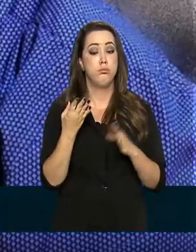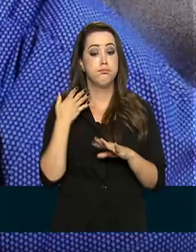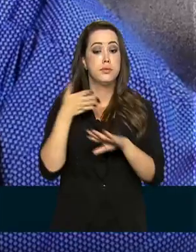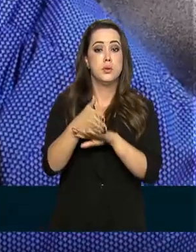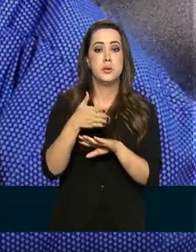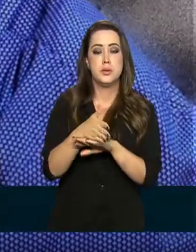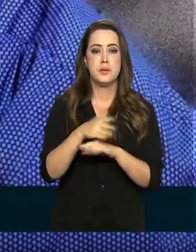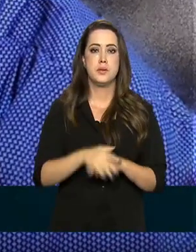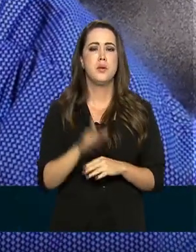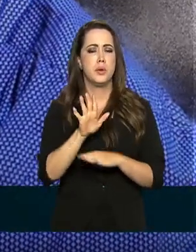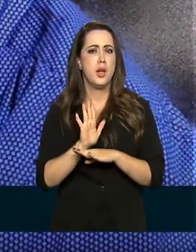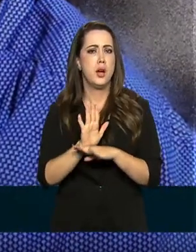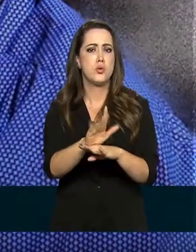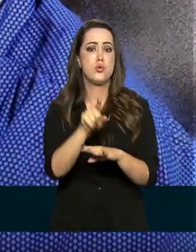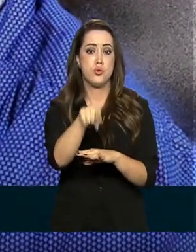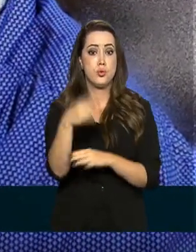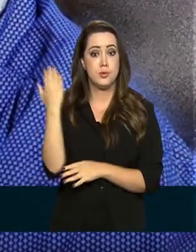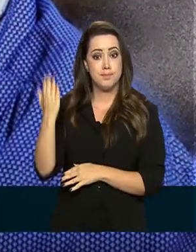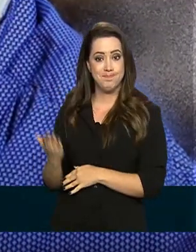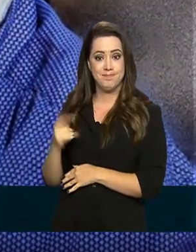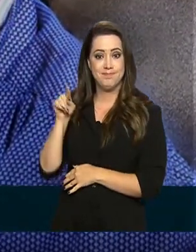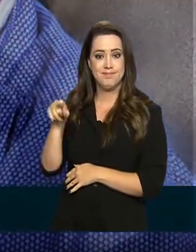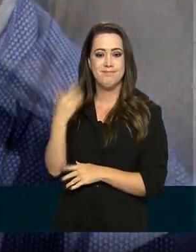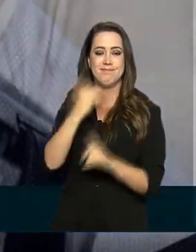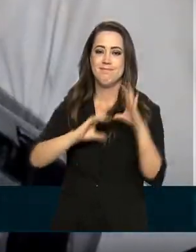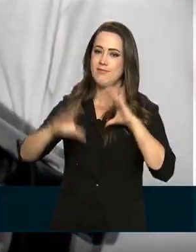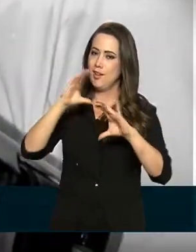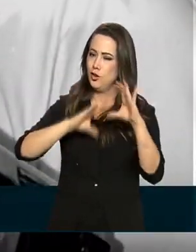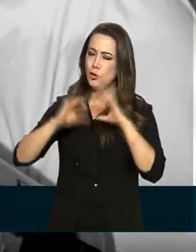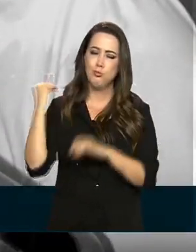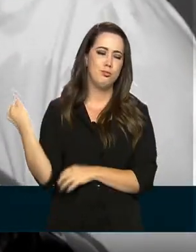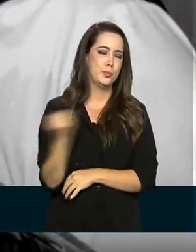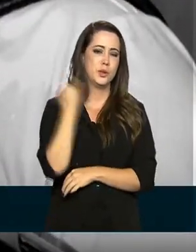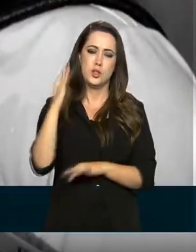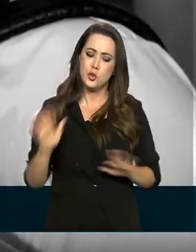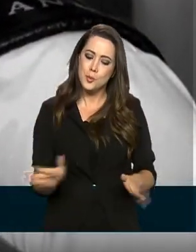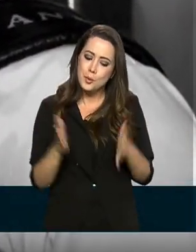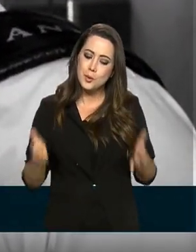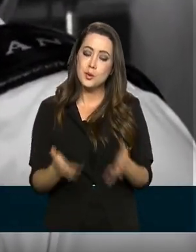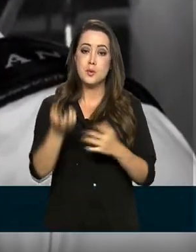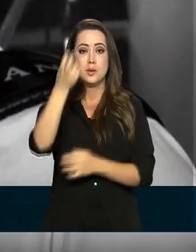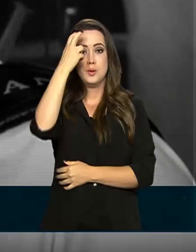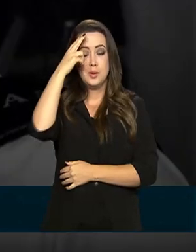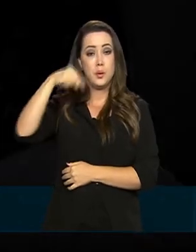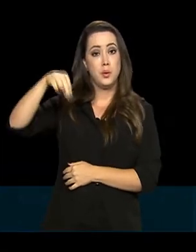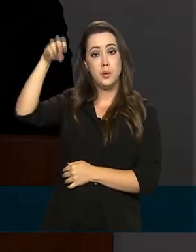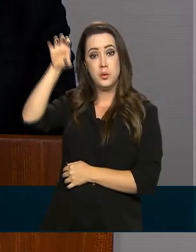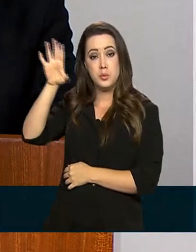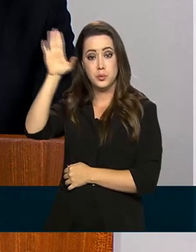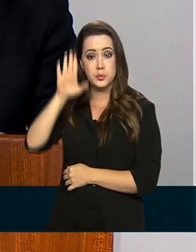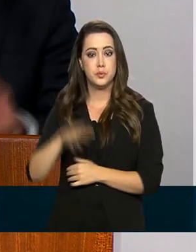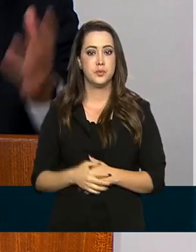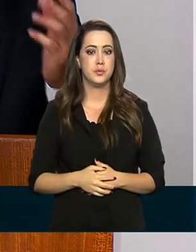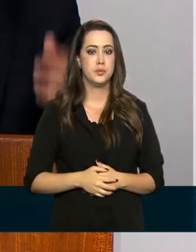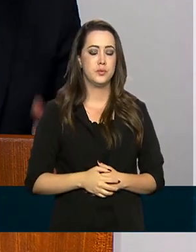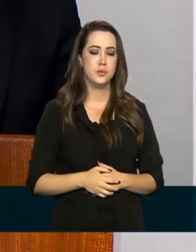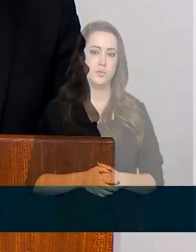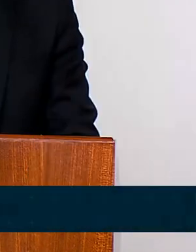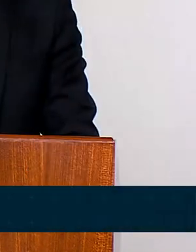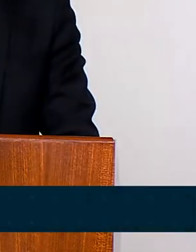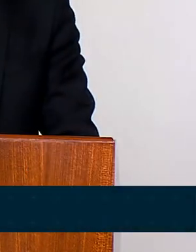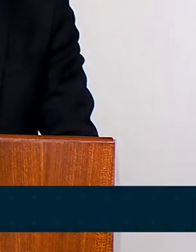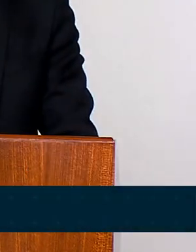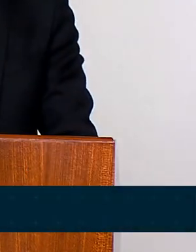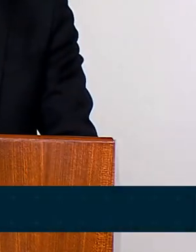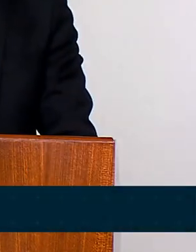ele, a contribuição de Pinto do Acordeon foi fundamental para a promoção da cultura nordestina. Os nossos patrimônios